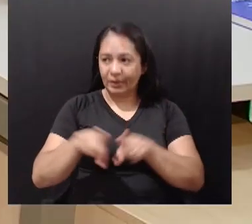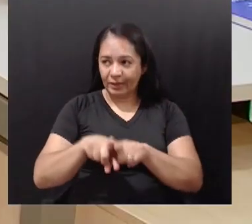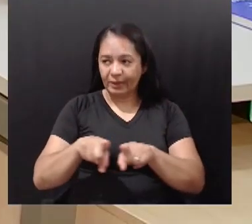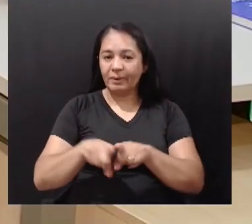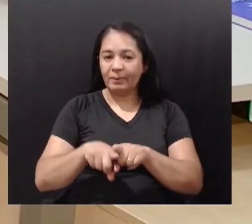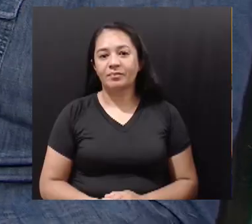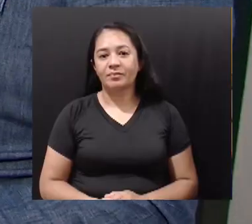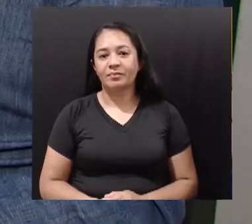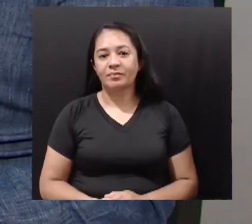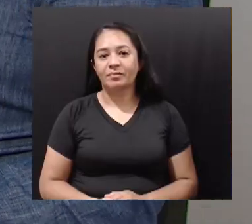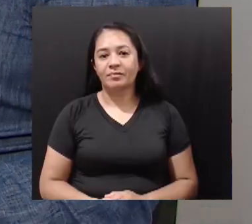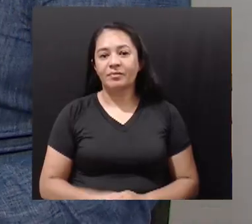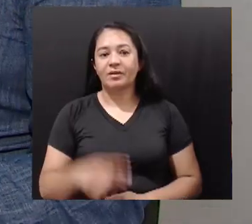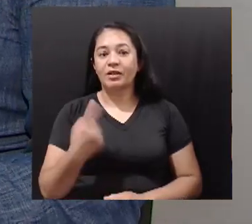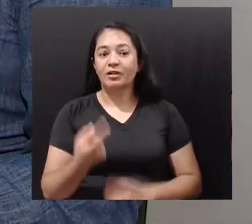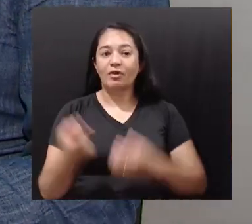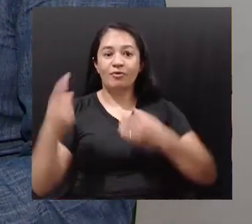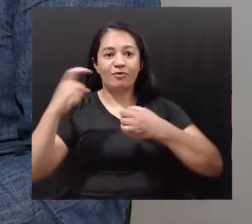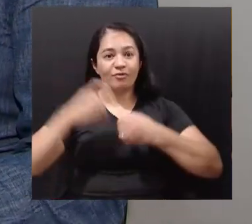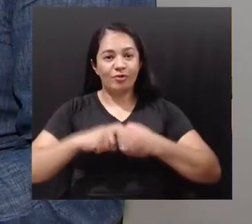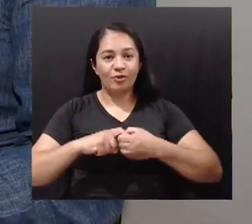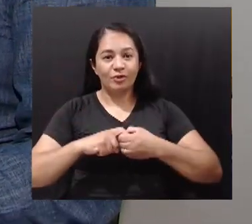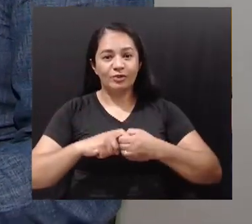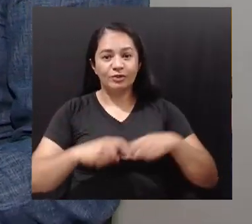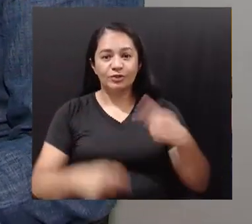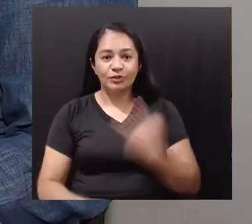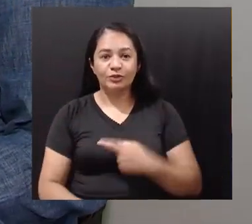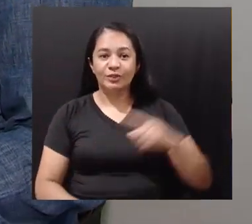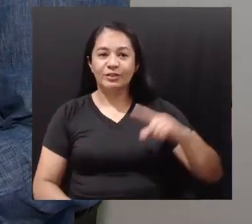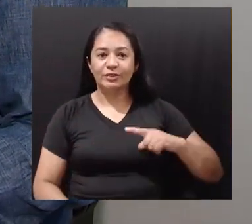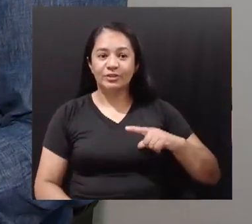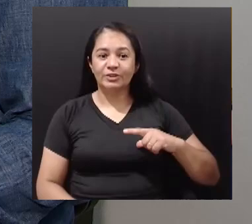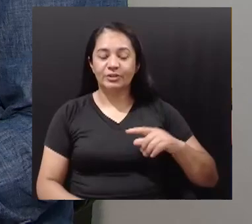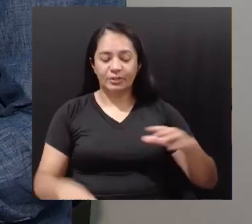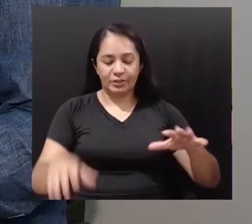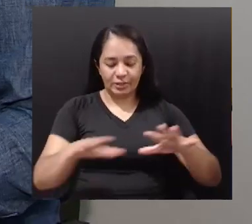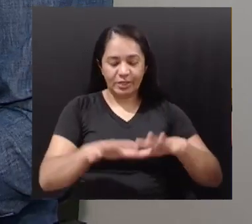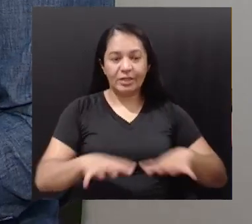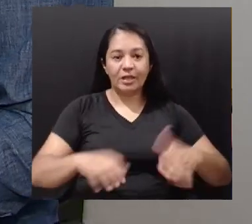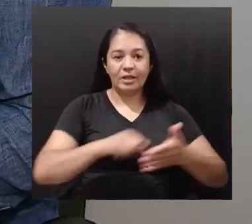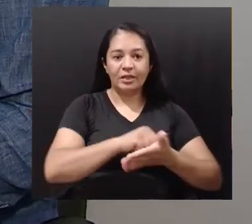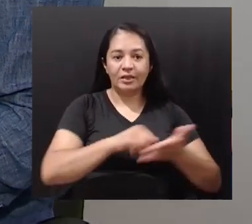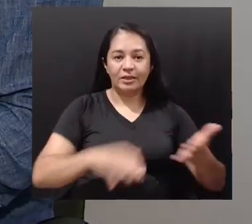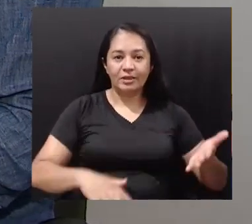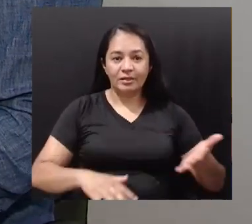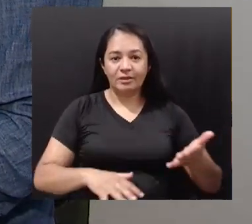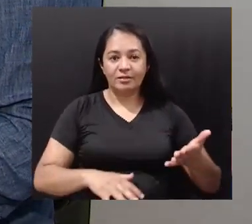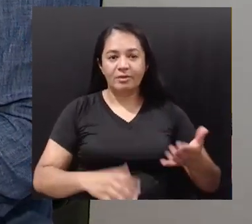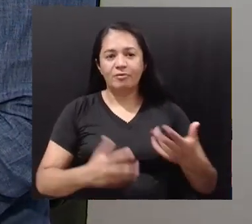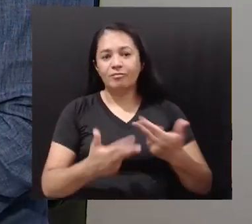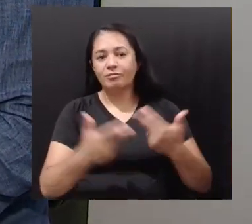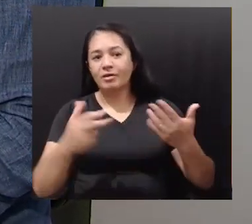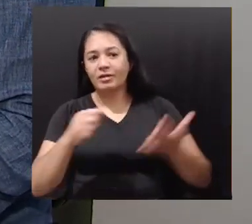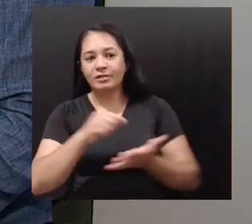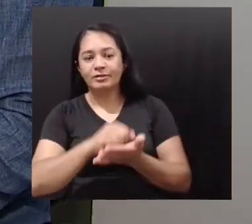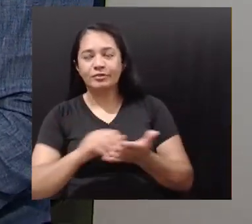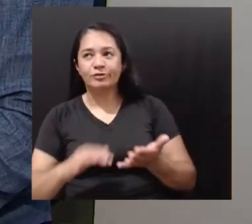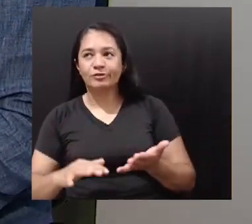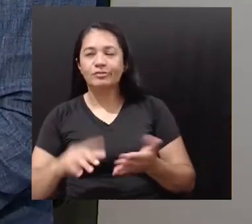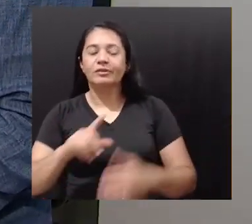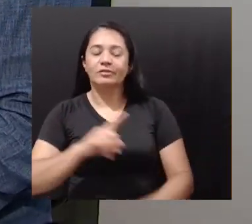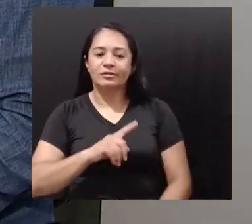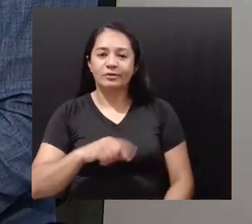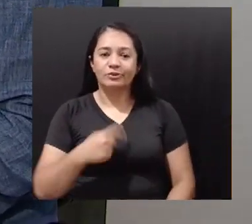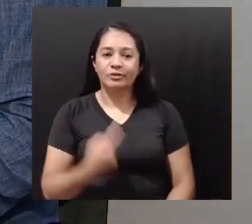da Controladoria, né? Então, assim, a gente tem aqui no nosso escopo de atividades, né, uma gama de atividades, e assim, a gente